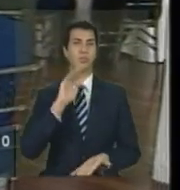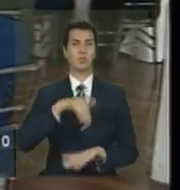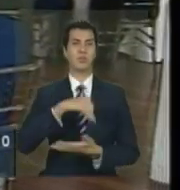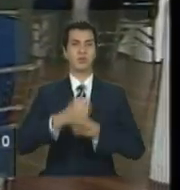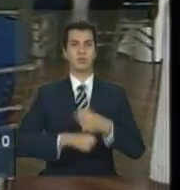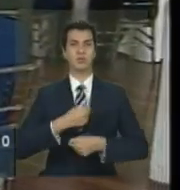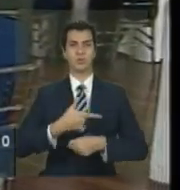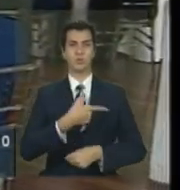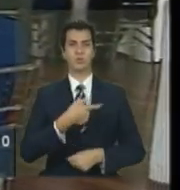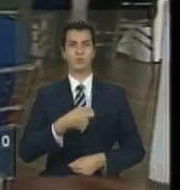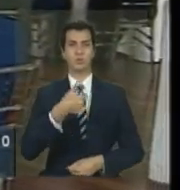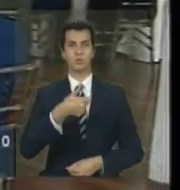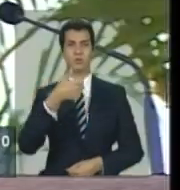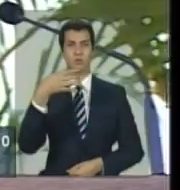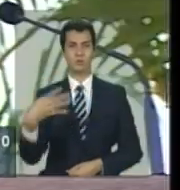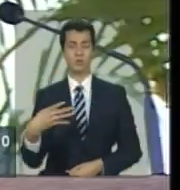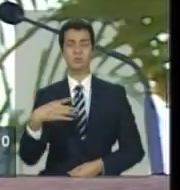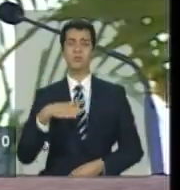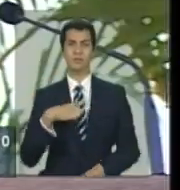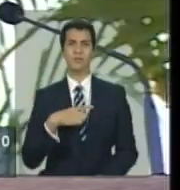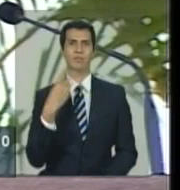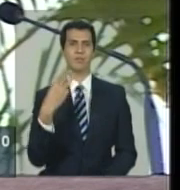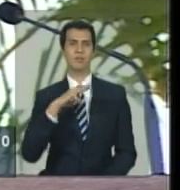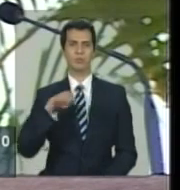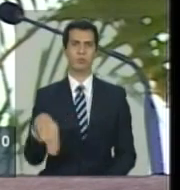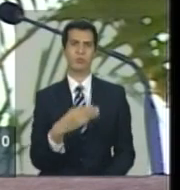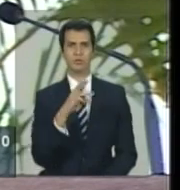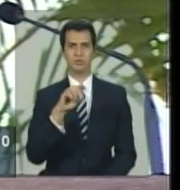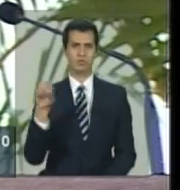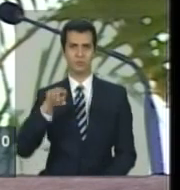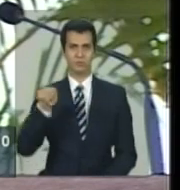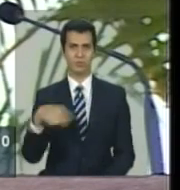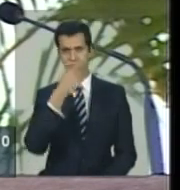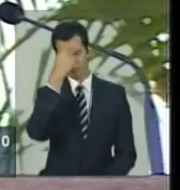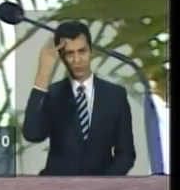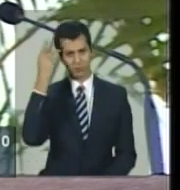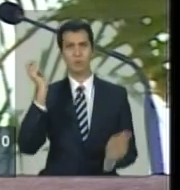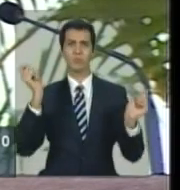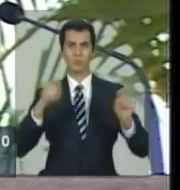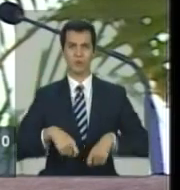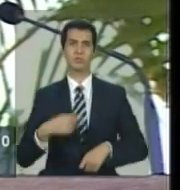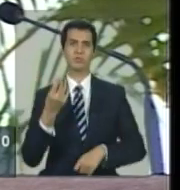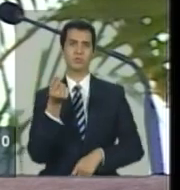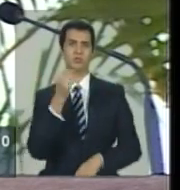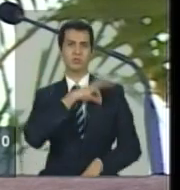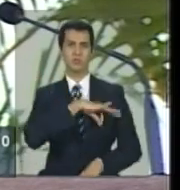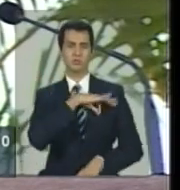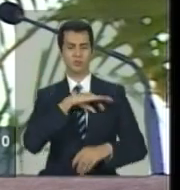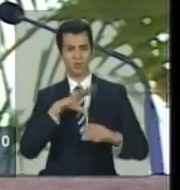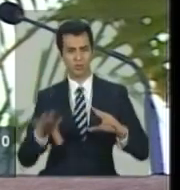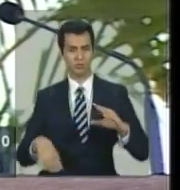2014, 3,5 milhões de brasileiros tenham sua renda elevada para além da linha da pobreza.